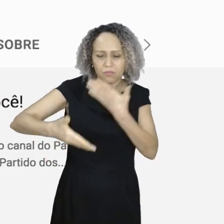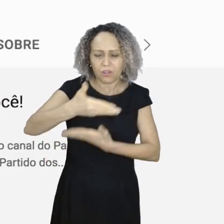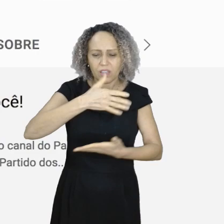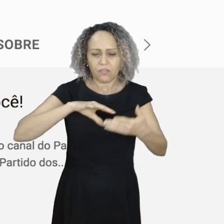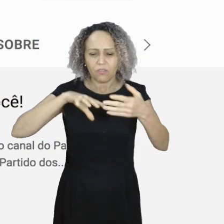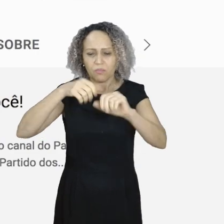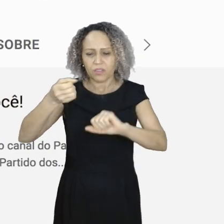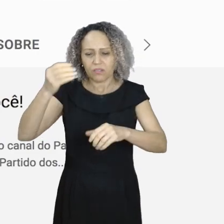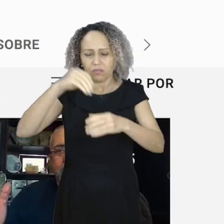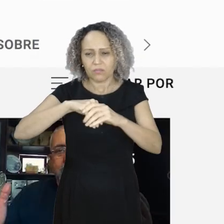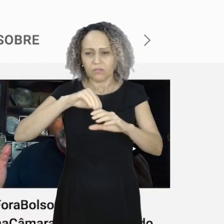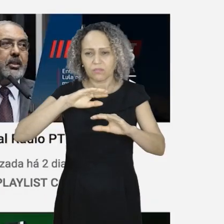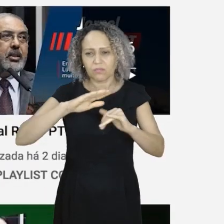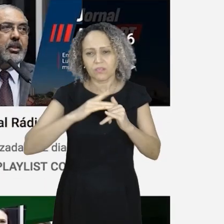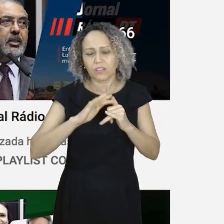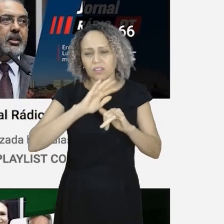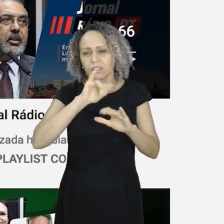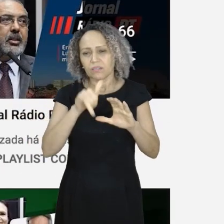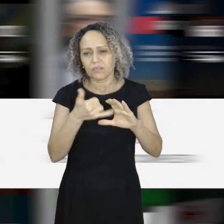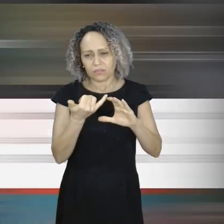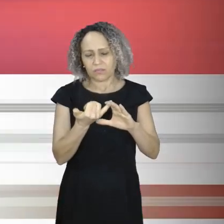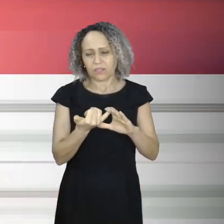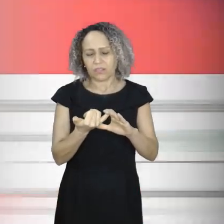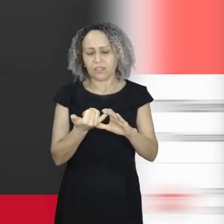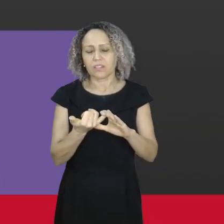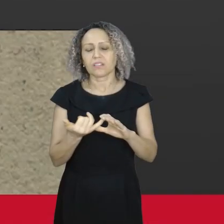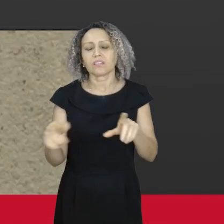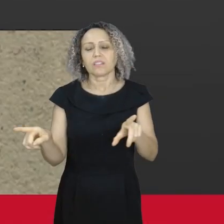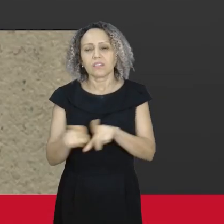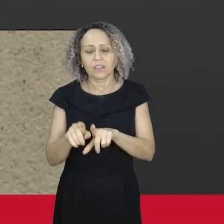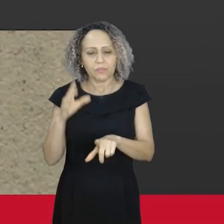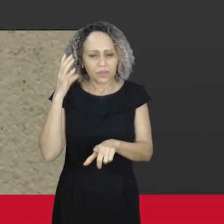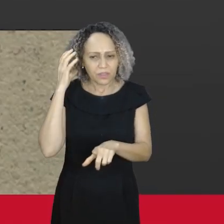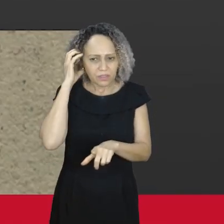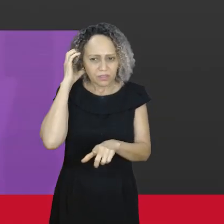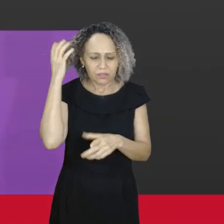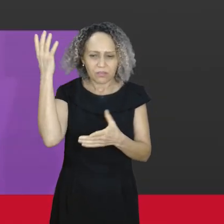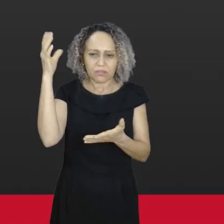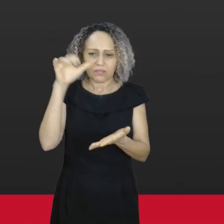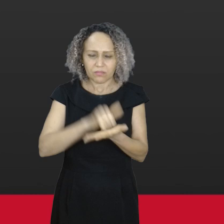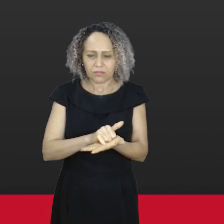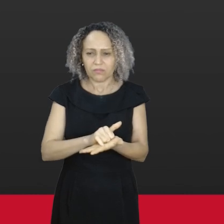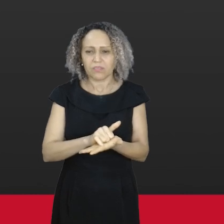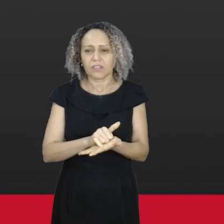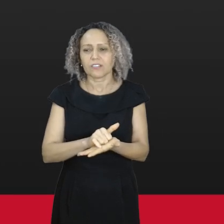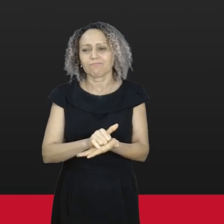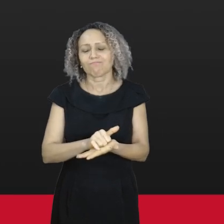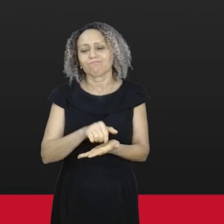canal da TV PT no YouTube e em formato de podcast no Spotify.